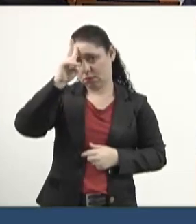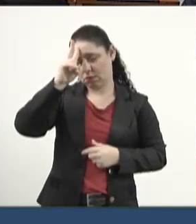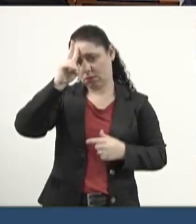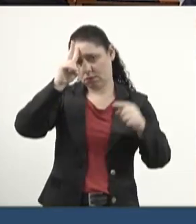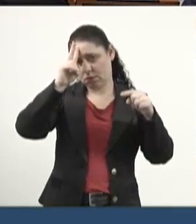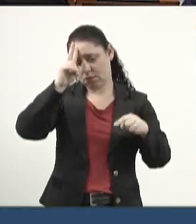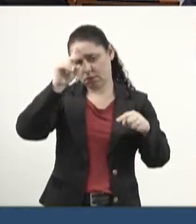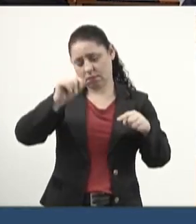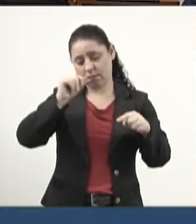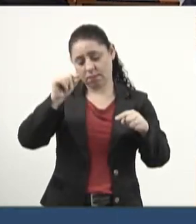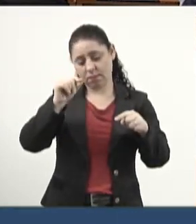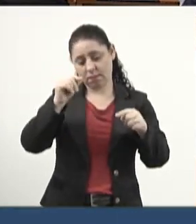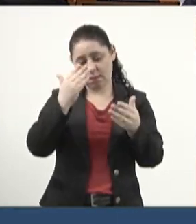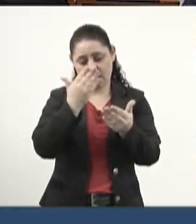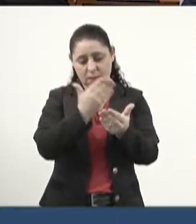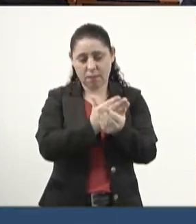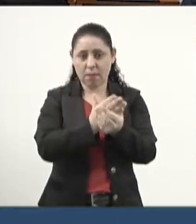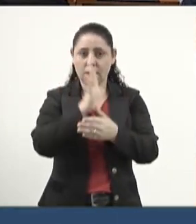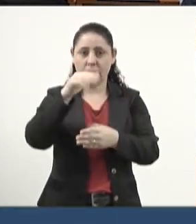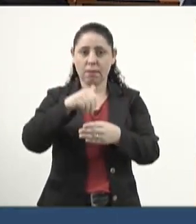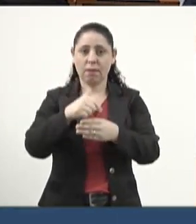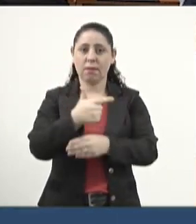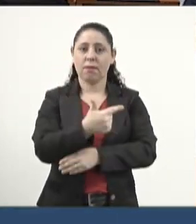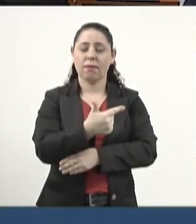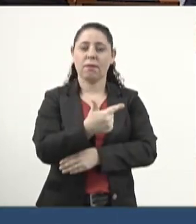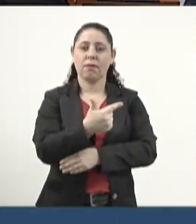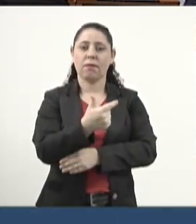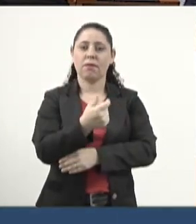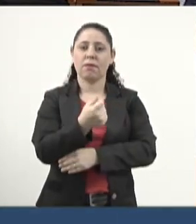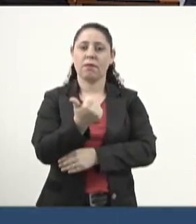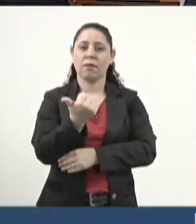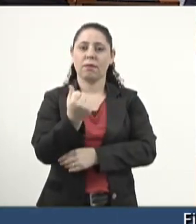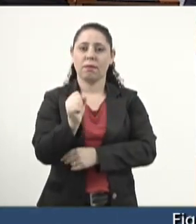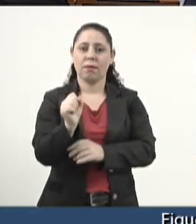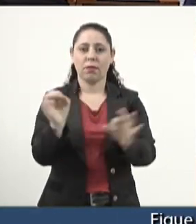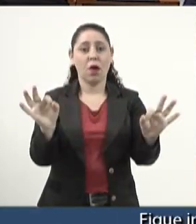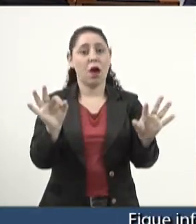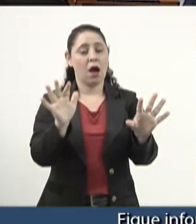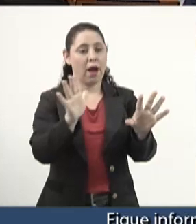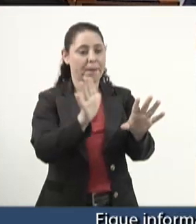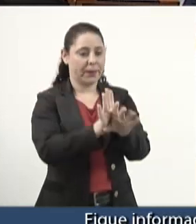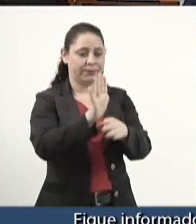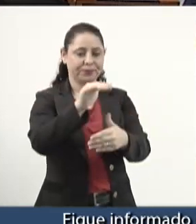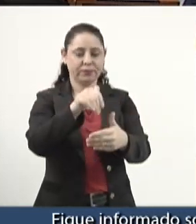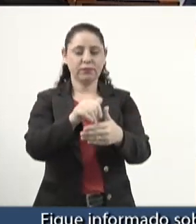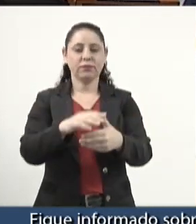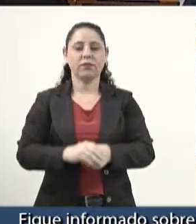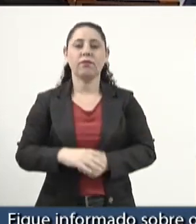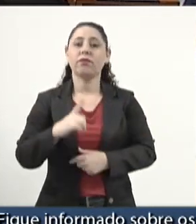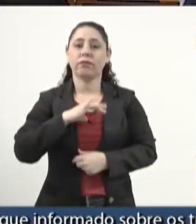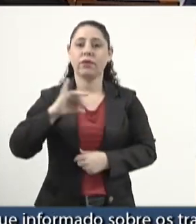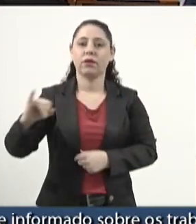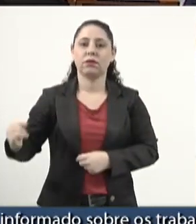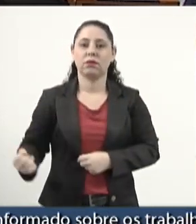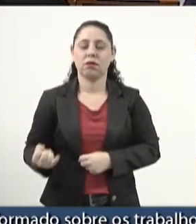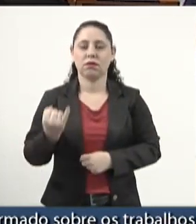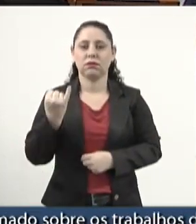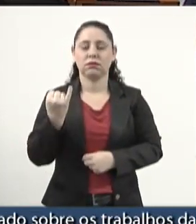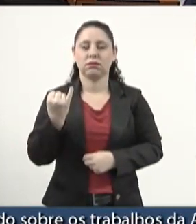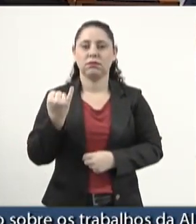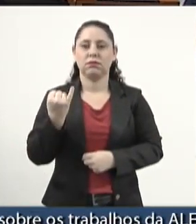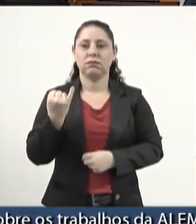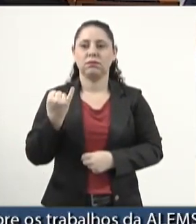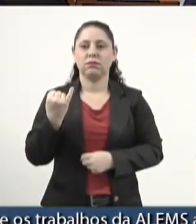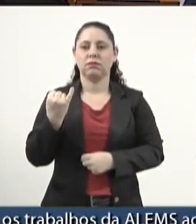aqui do processo eleitoral 2018. Quando terminou as eleições, eu tive uma oportunidade de estar